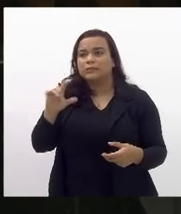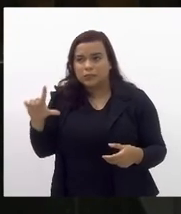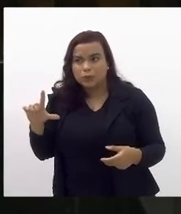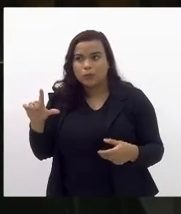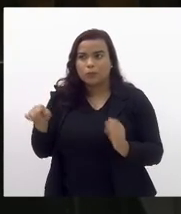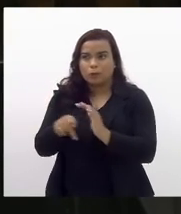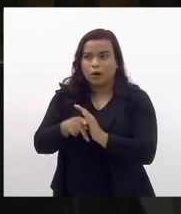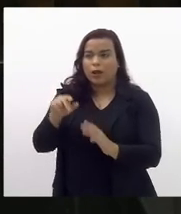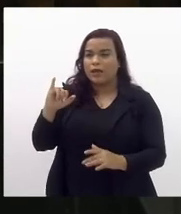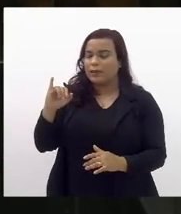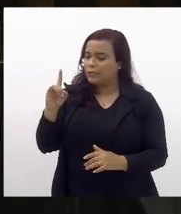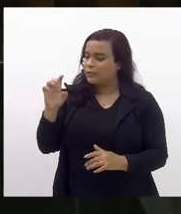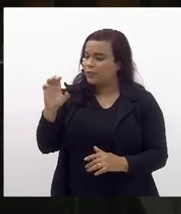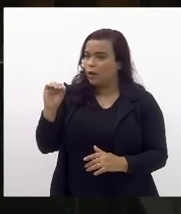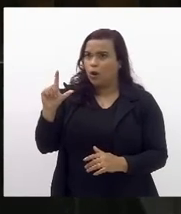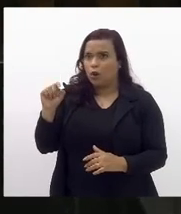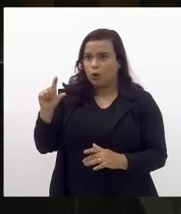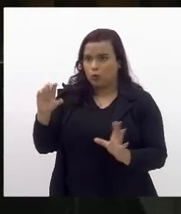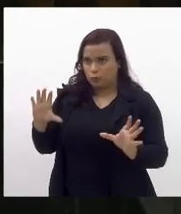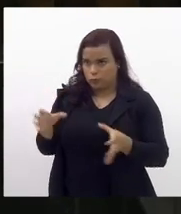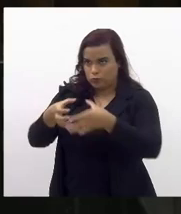dessa turma da esquerda,